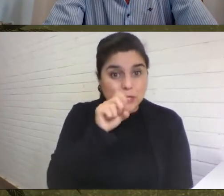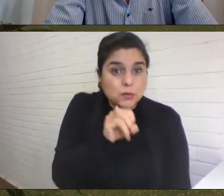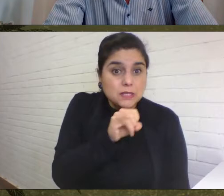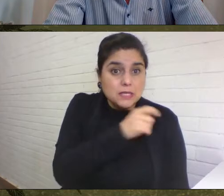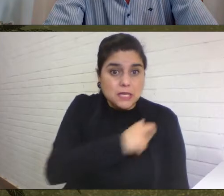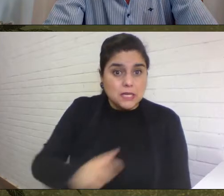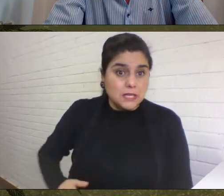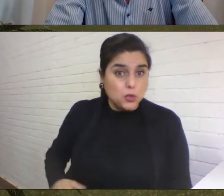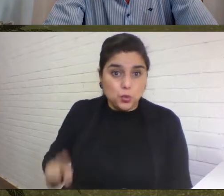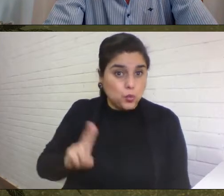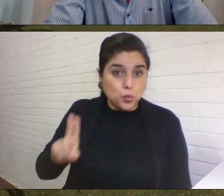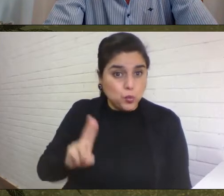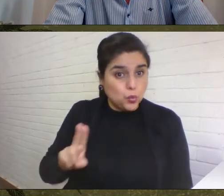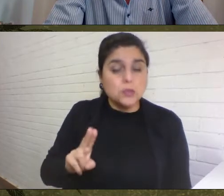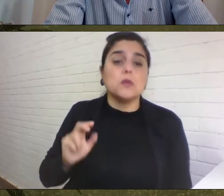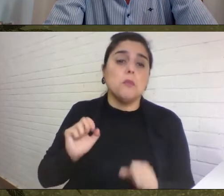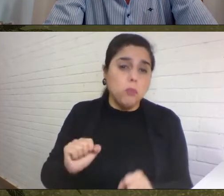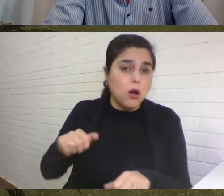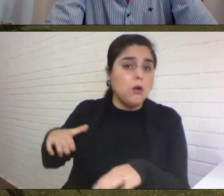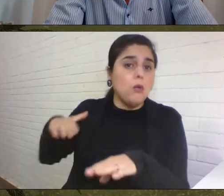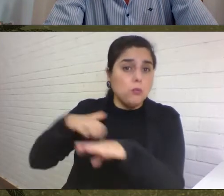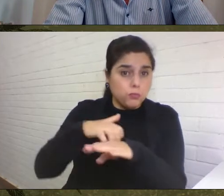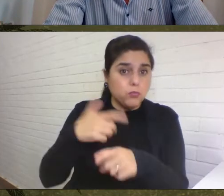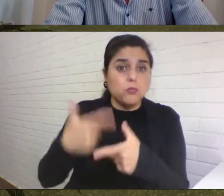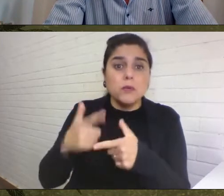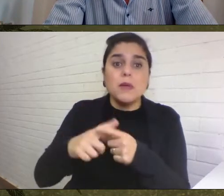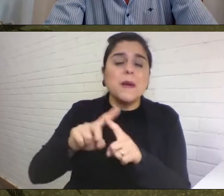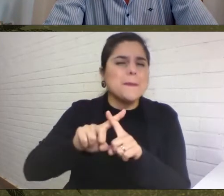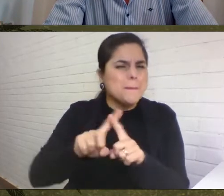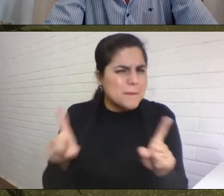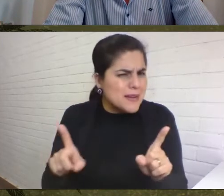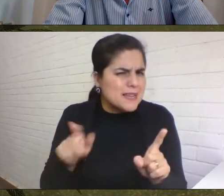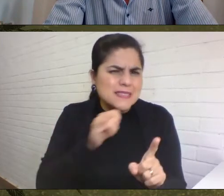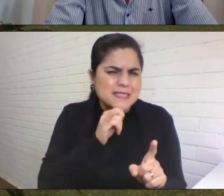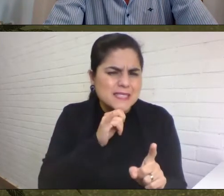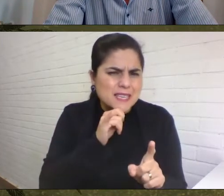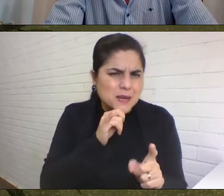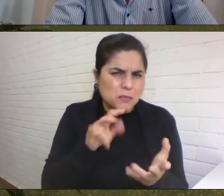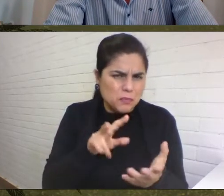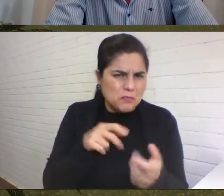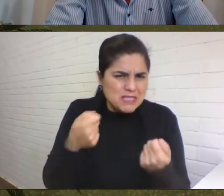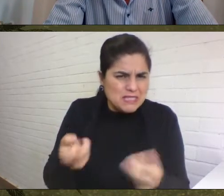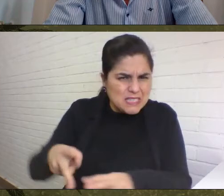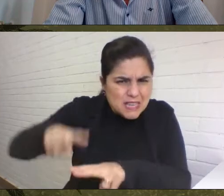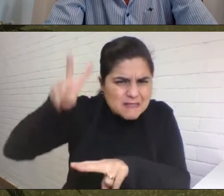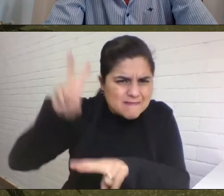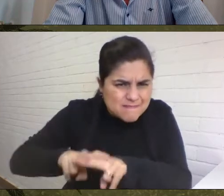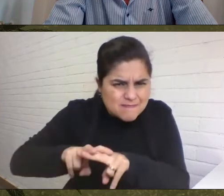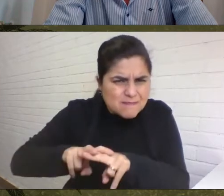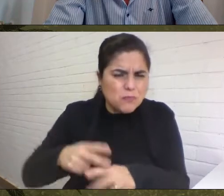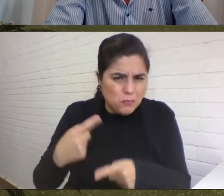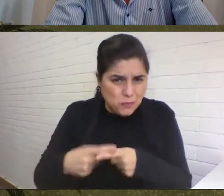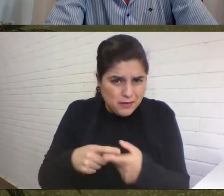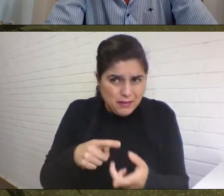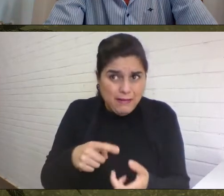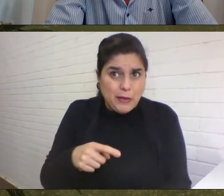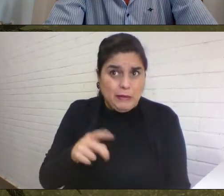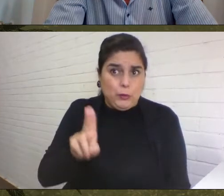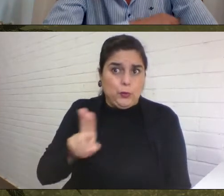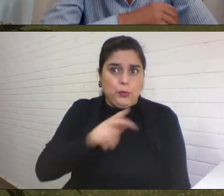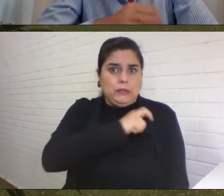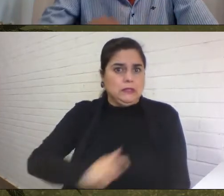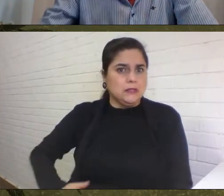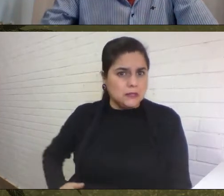cinto de segurança, mas nem por isso vamos parar na cadeia por causa disso, mas vamos sim ter que